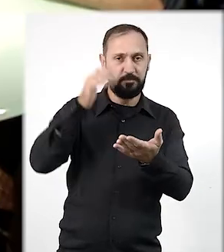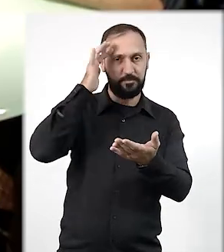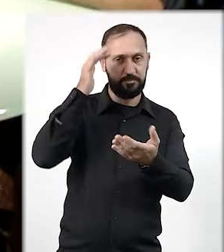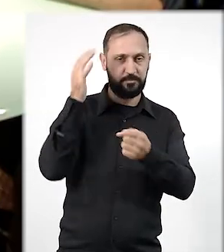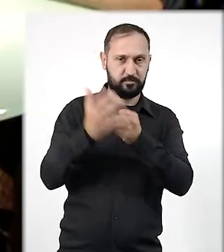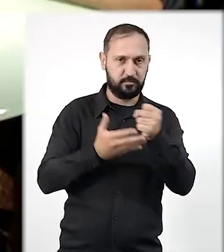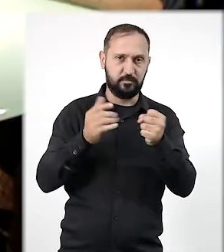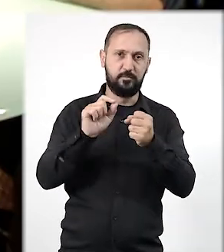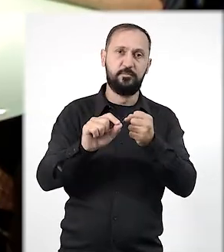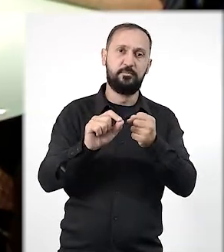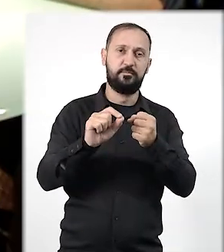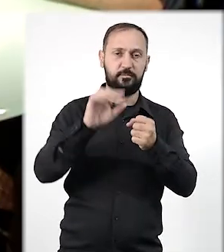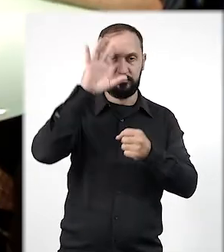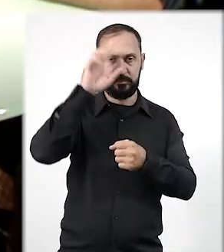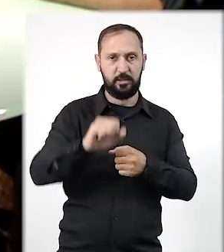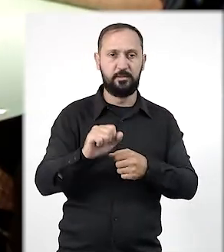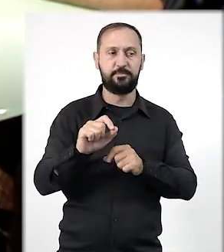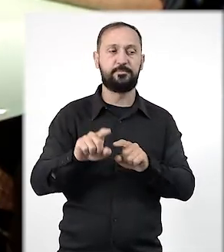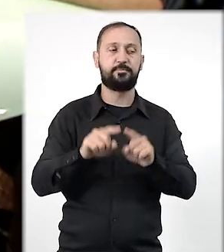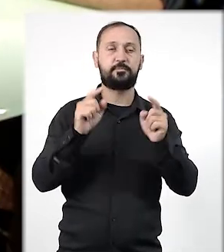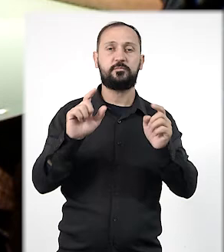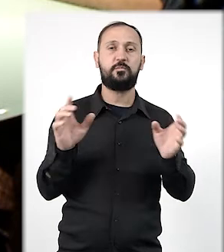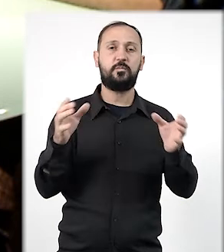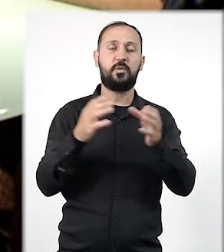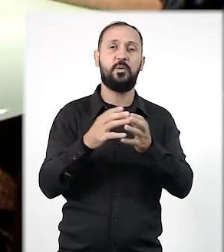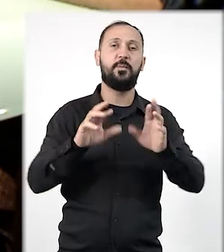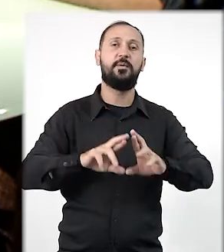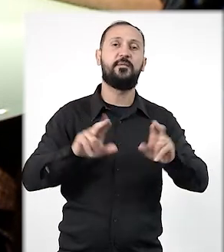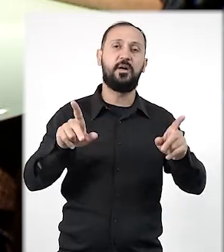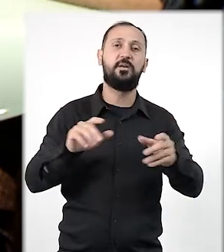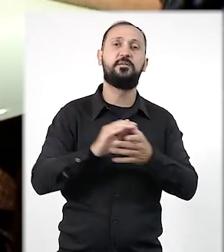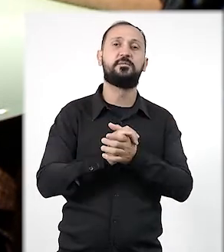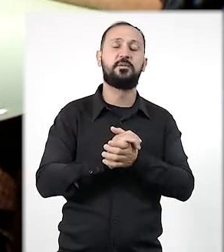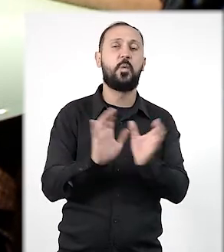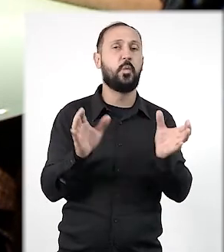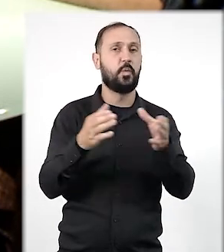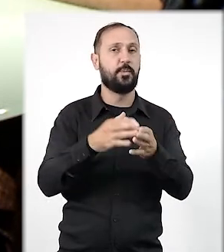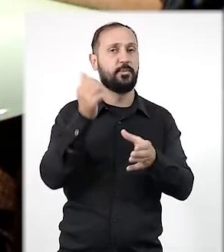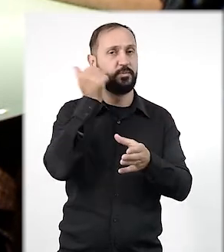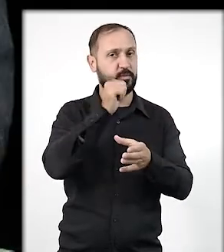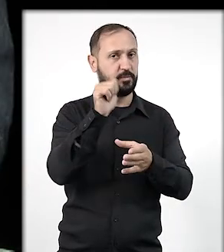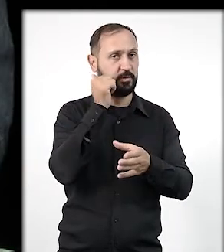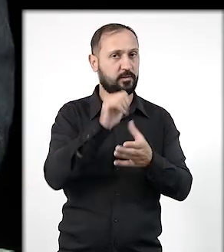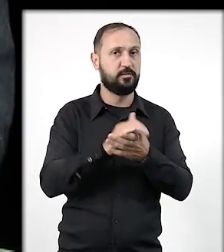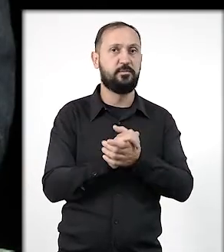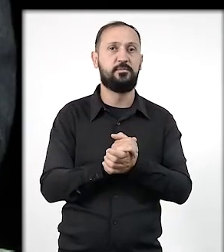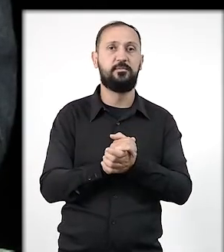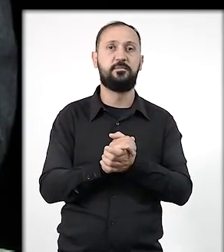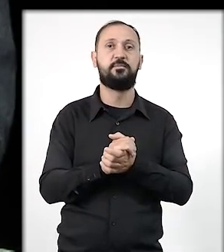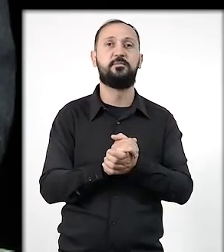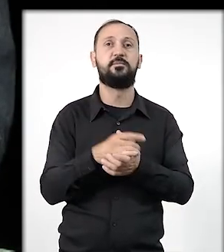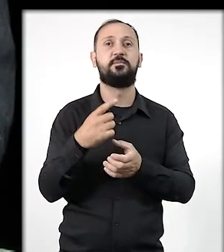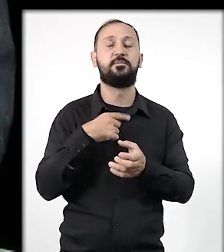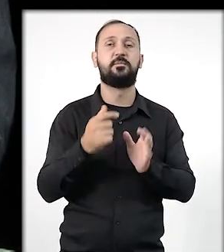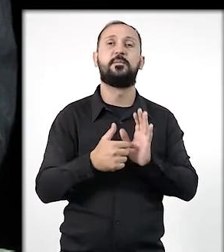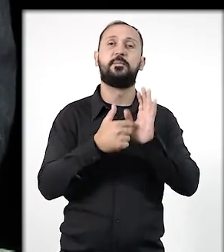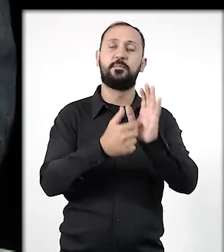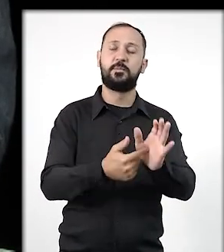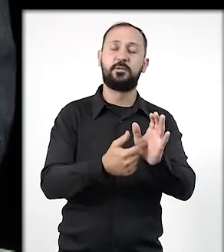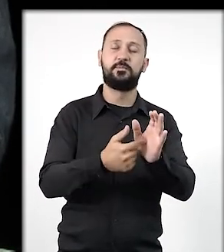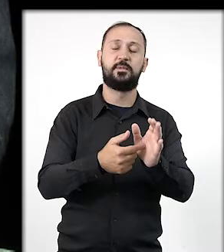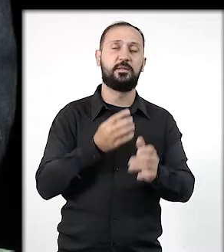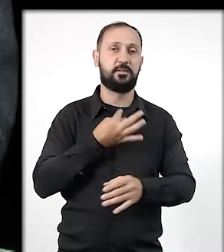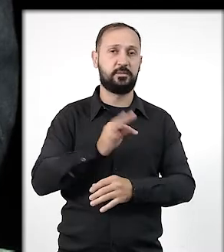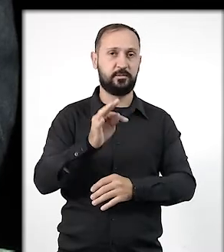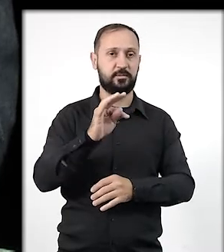relação à tomada de decisão, só que num grupo diferente, que é um grupo de mulheres, né? E que tem alta exposição à testosterona, que